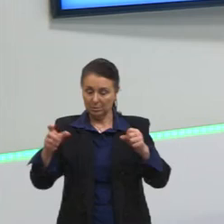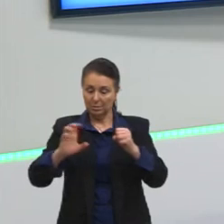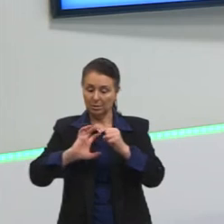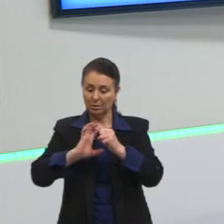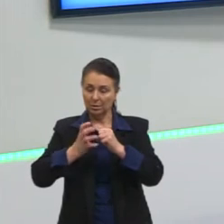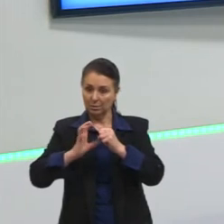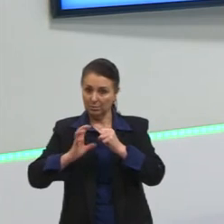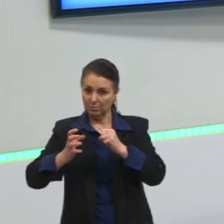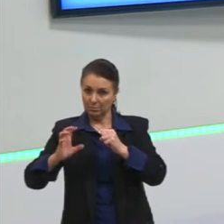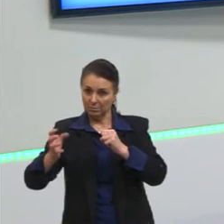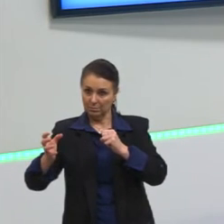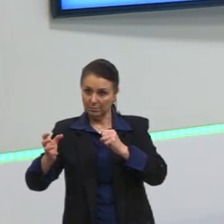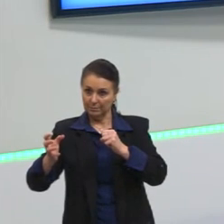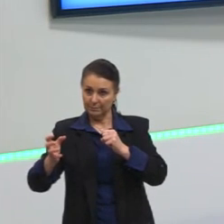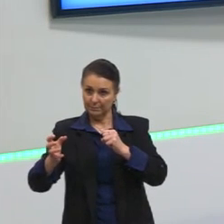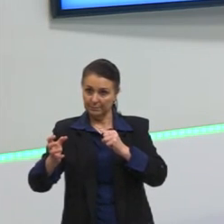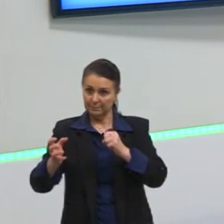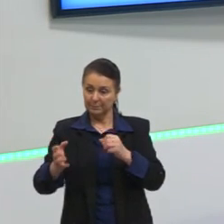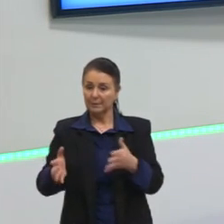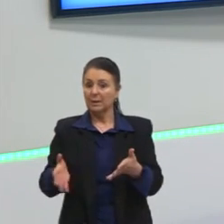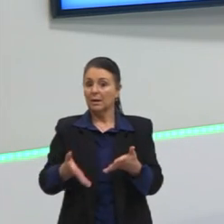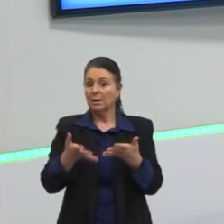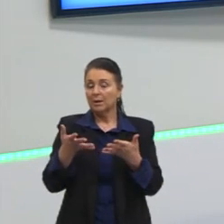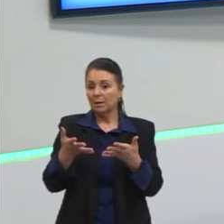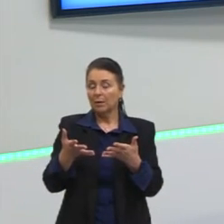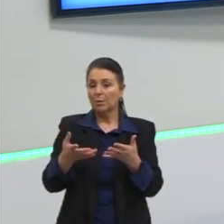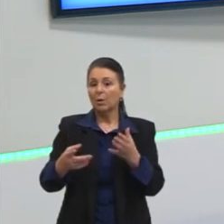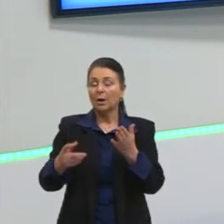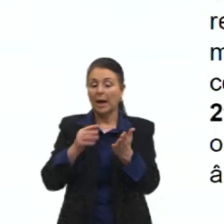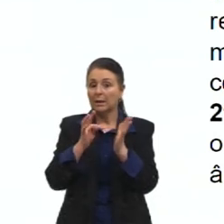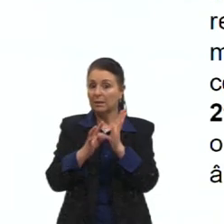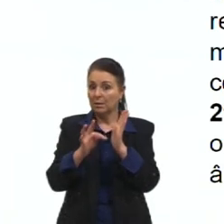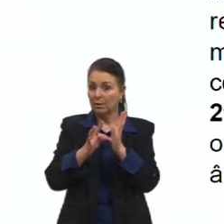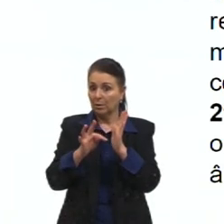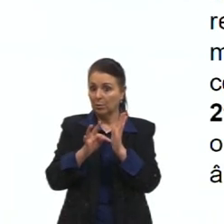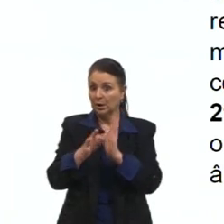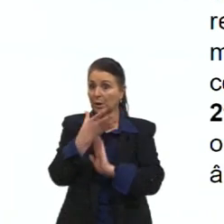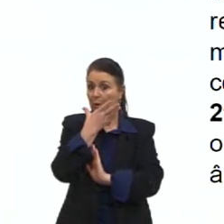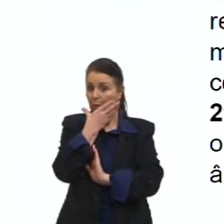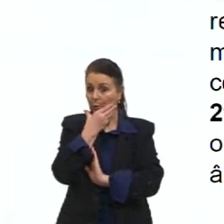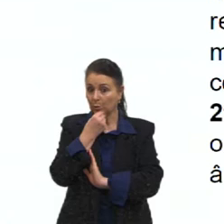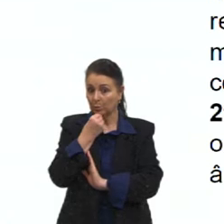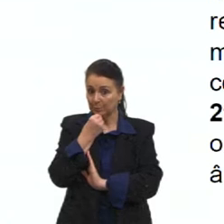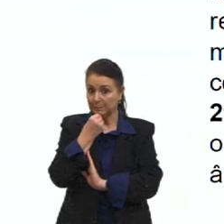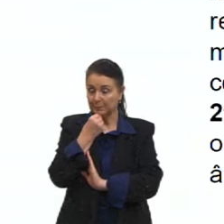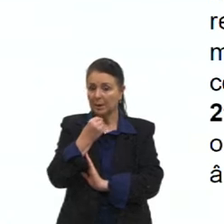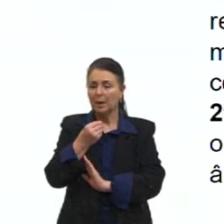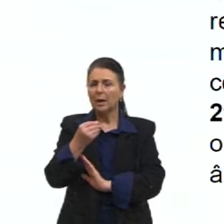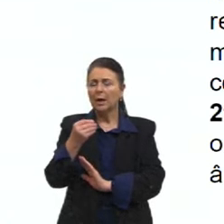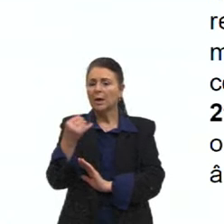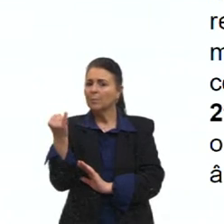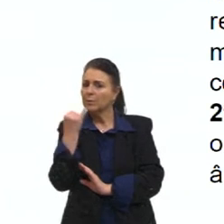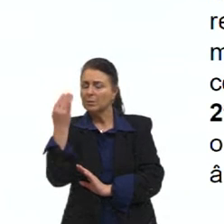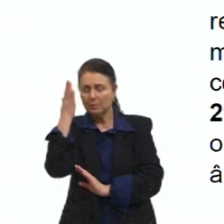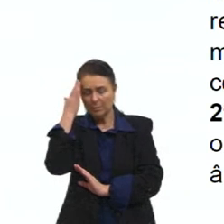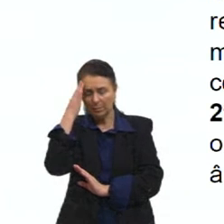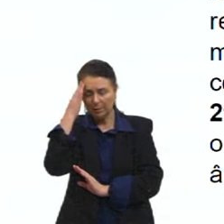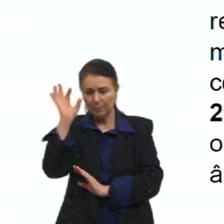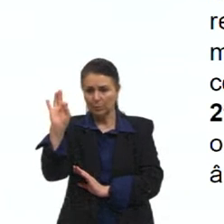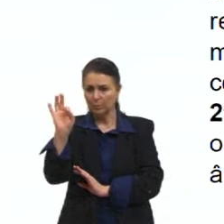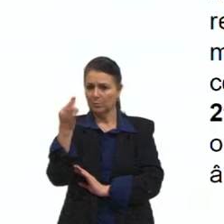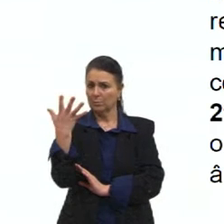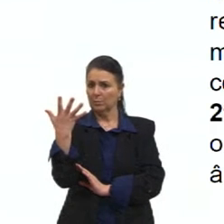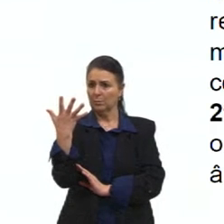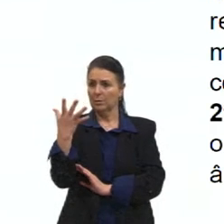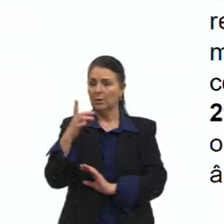Bom, então, o princípio de Huygens, ele vai ser importante para a gente entender alguns fenômenos, né? E um deles é a reflexão de